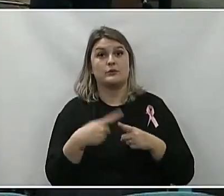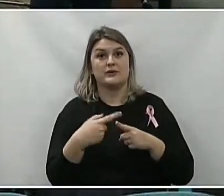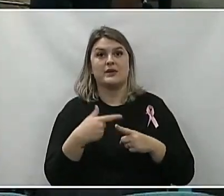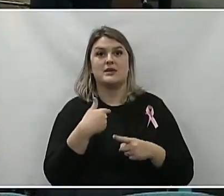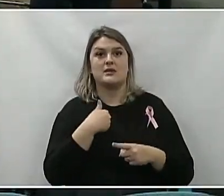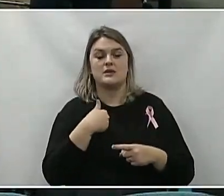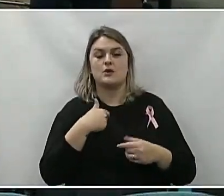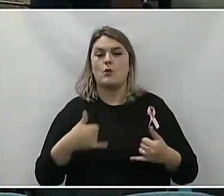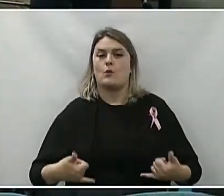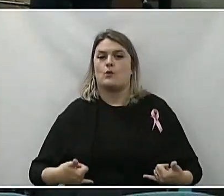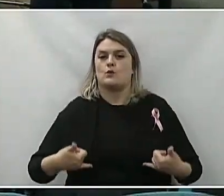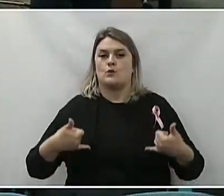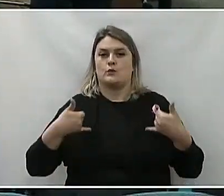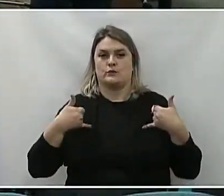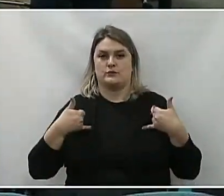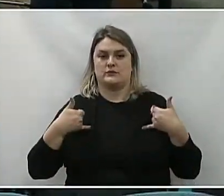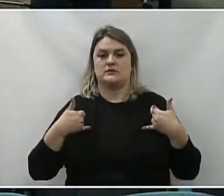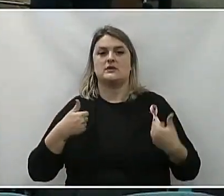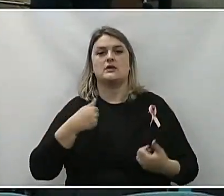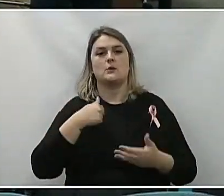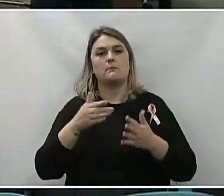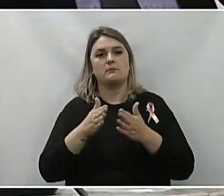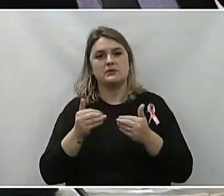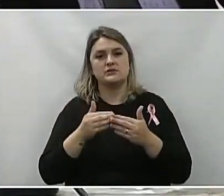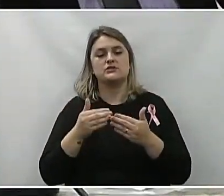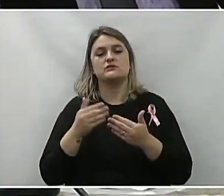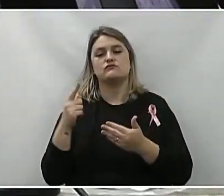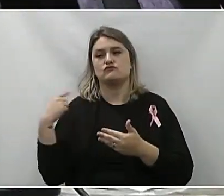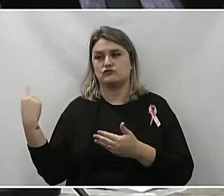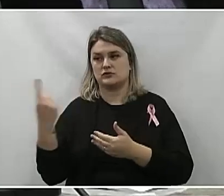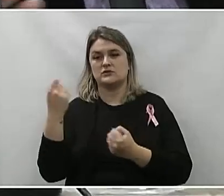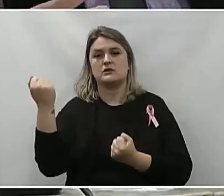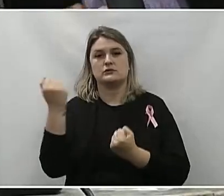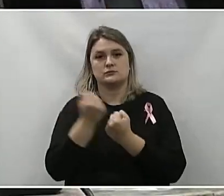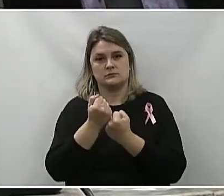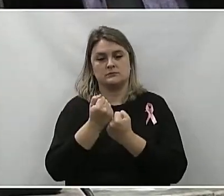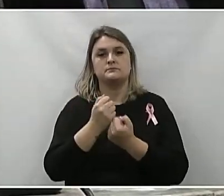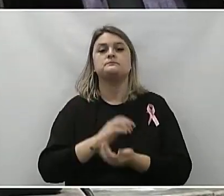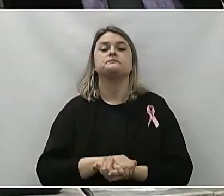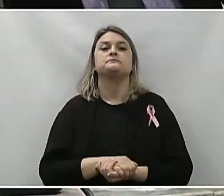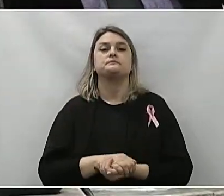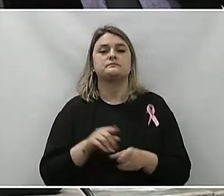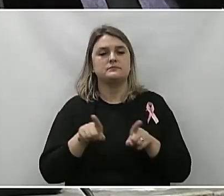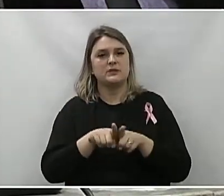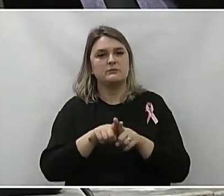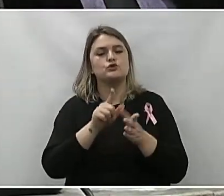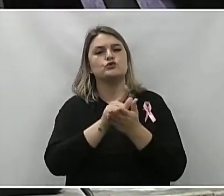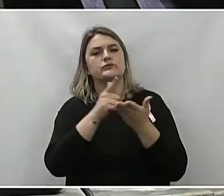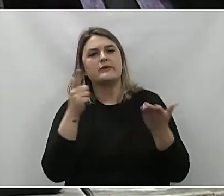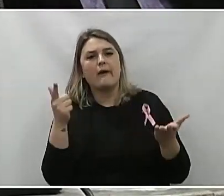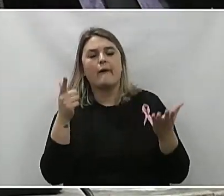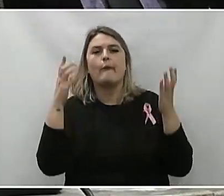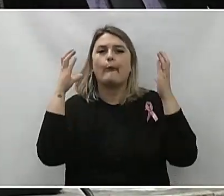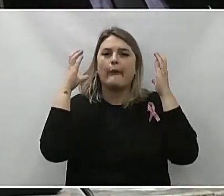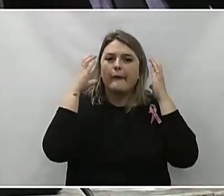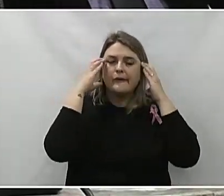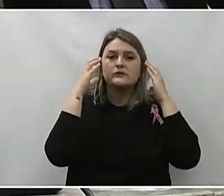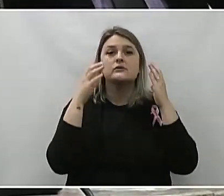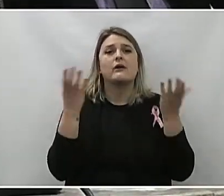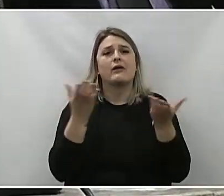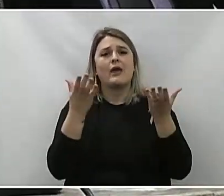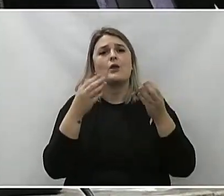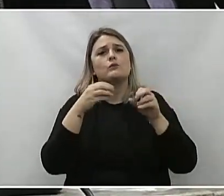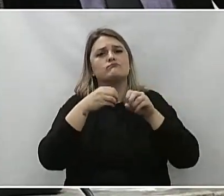eu tô muito orgulhosa né e eu peço ajuda dos novos colegas da Imprensa para ajudar